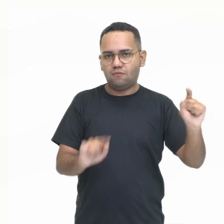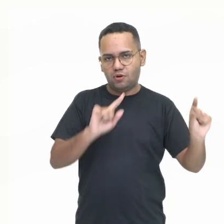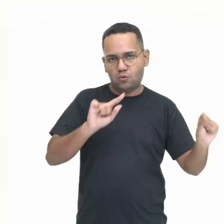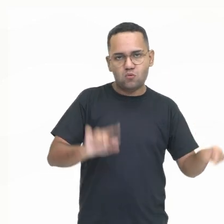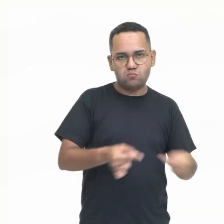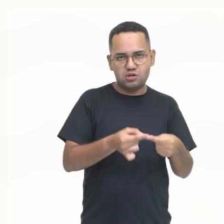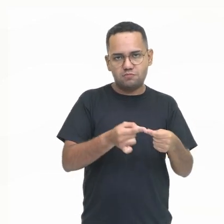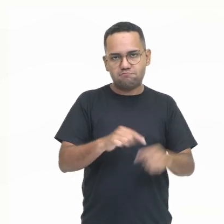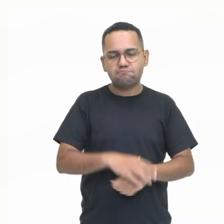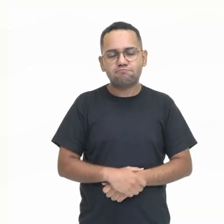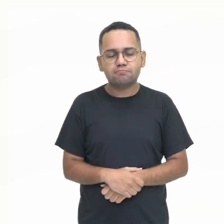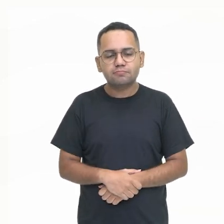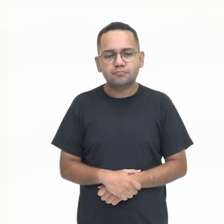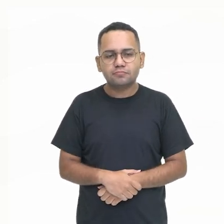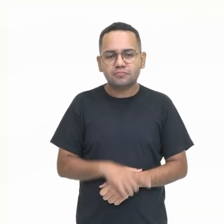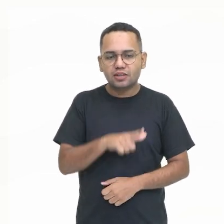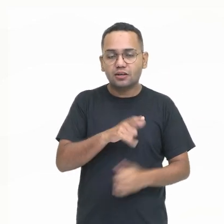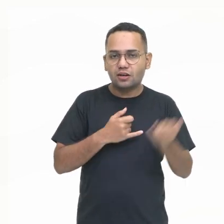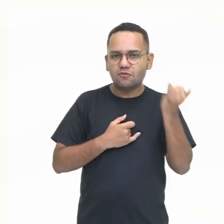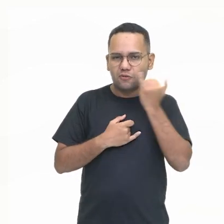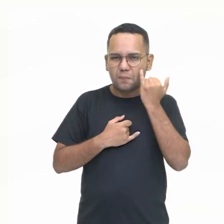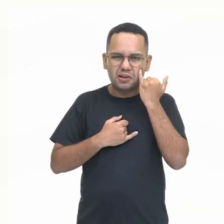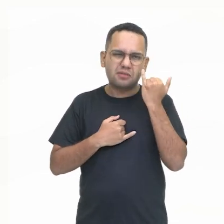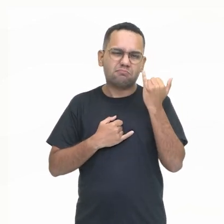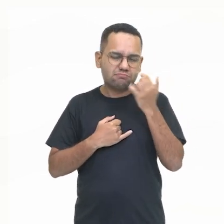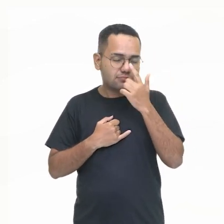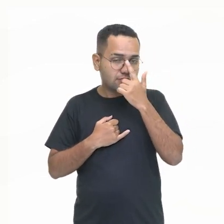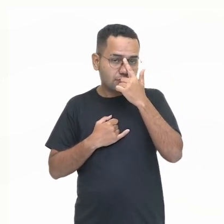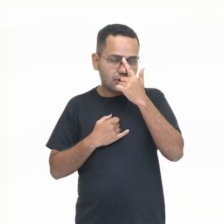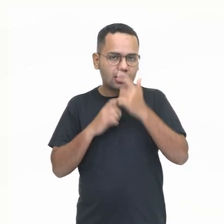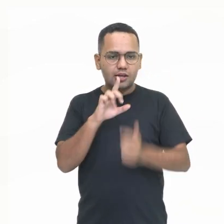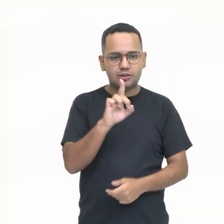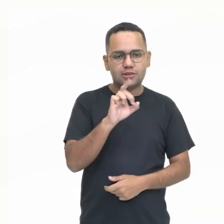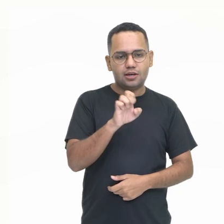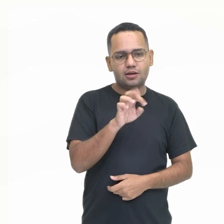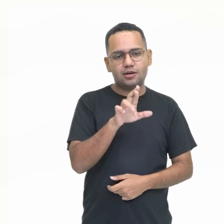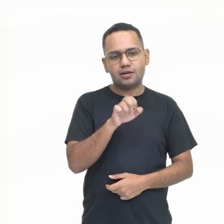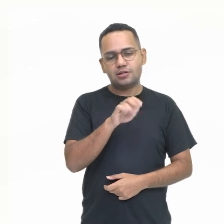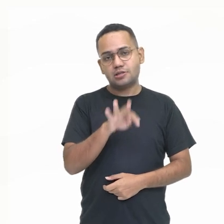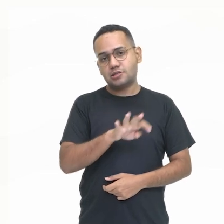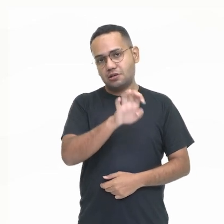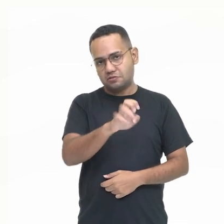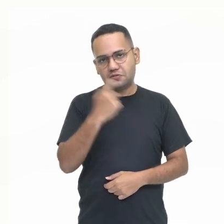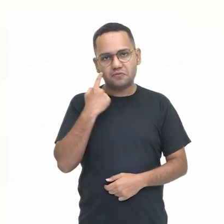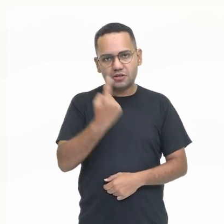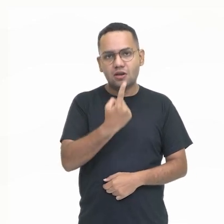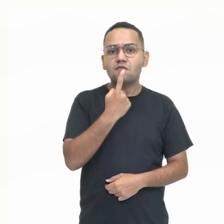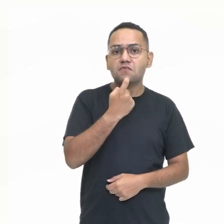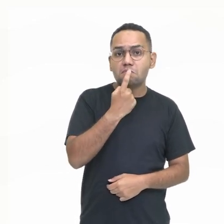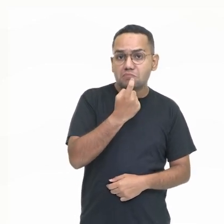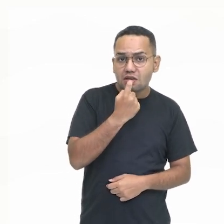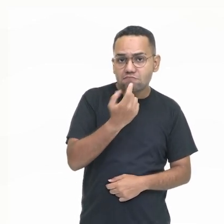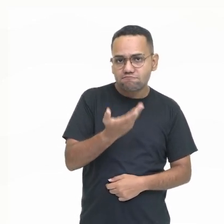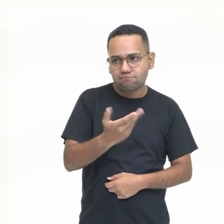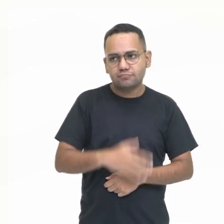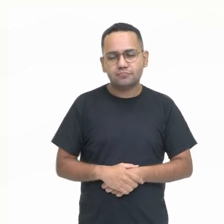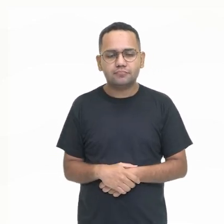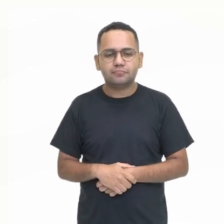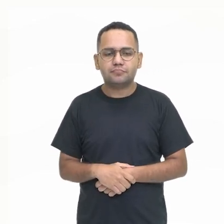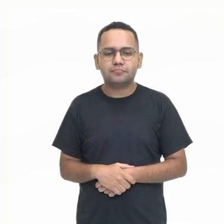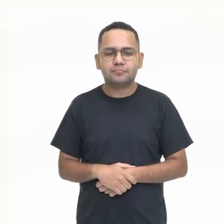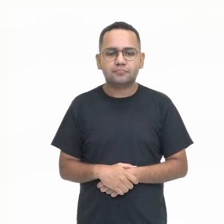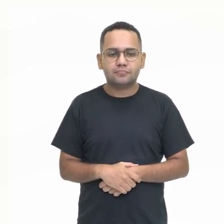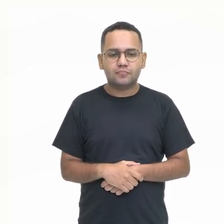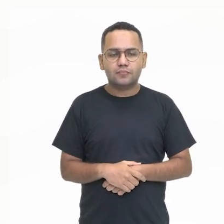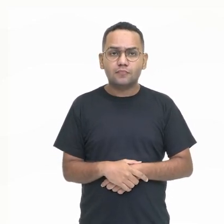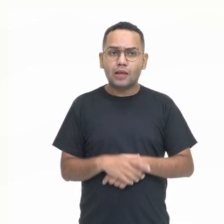zero. Ela decresce para esse intervalo aqui, ó. Decresce para x menor ou igual a zero